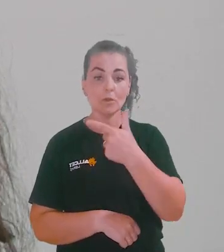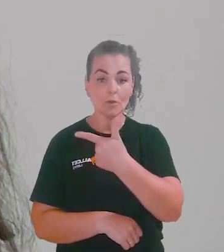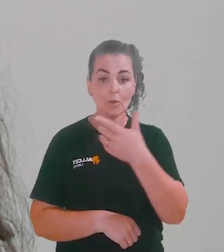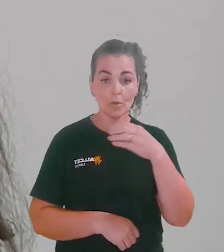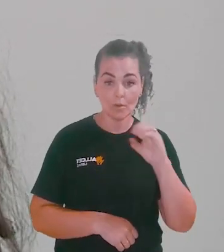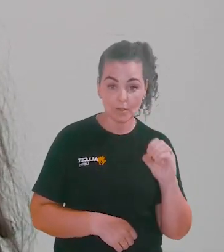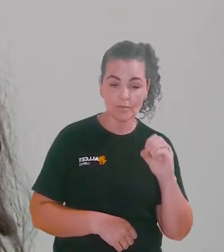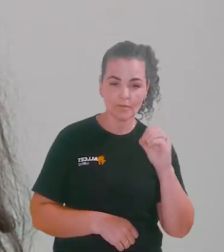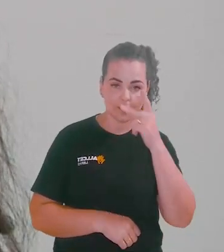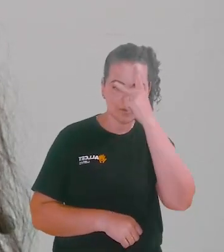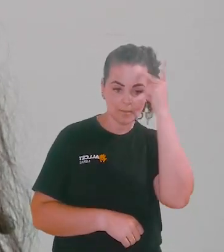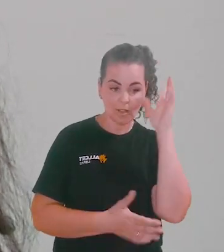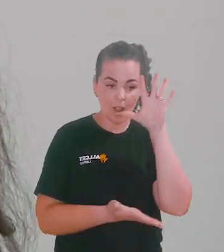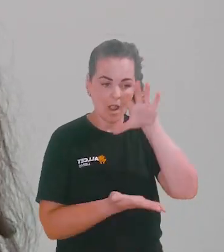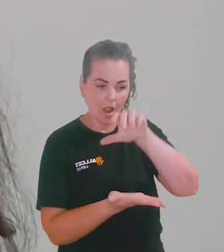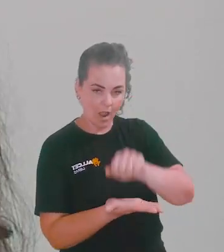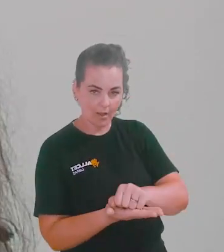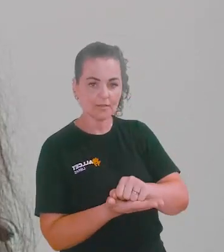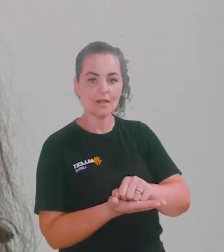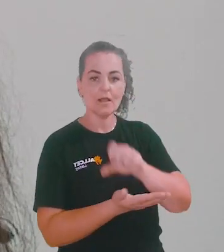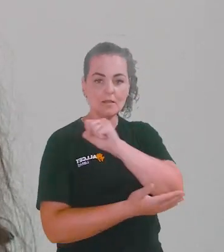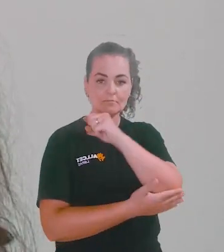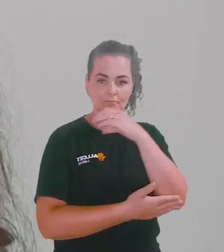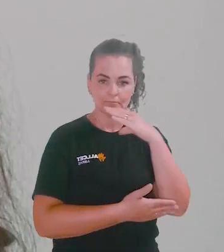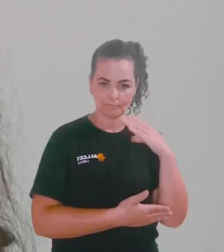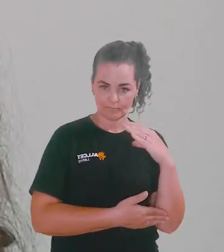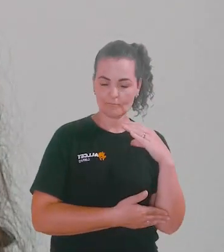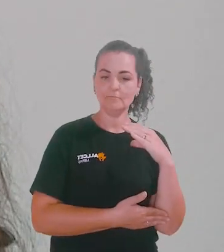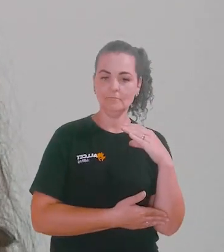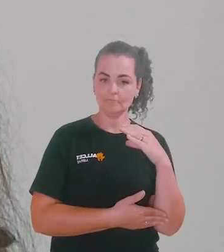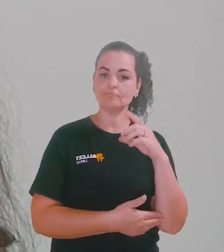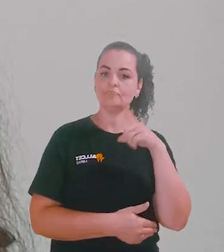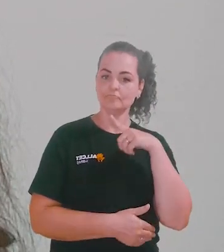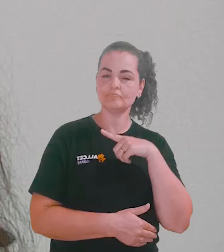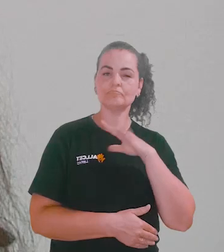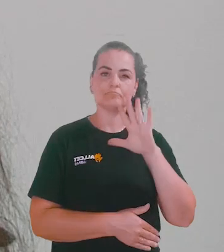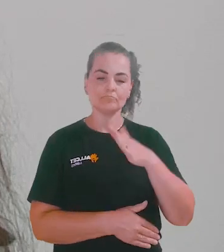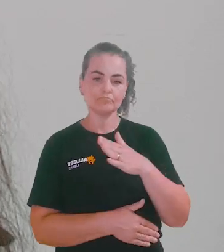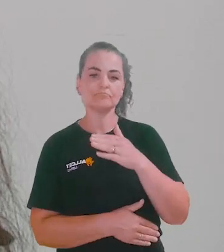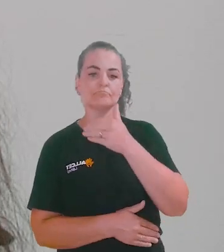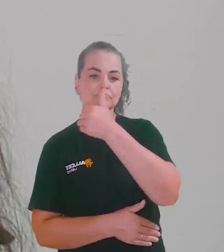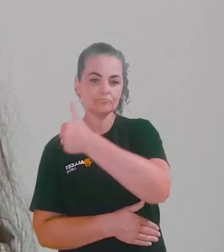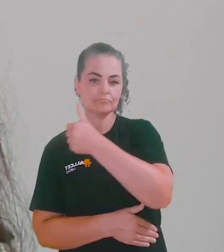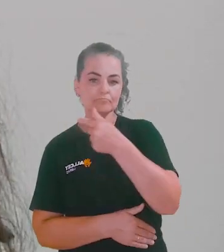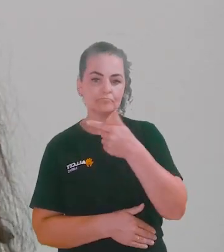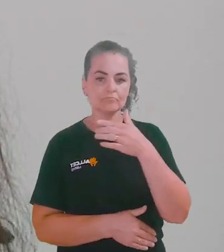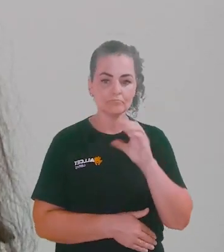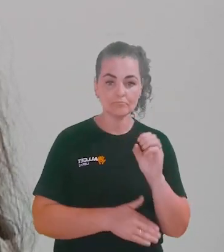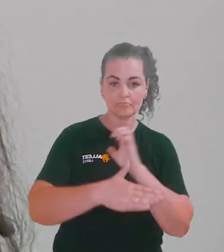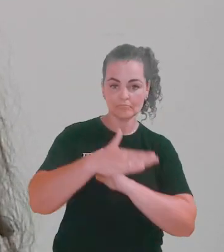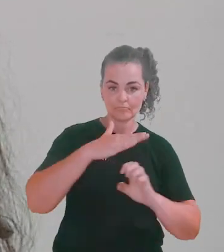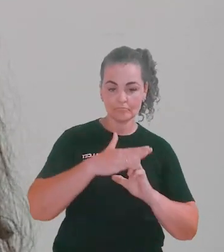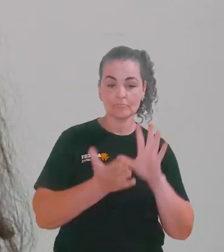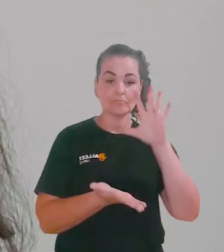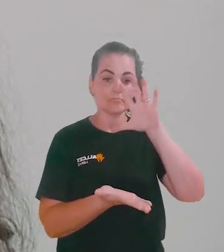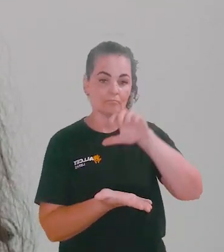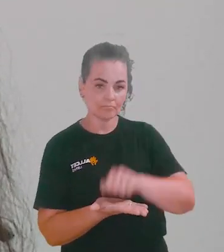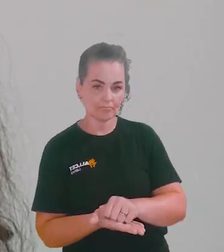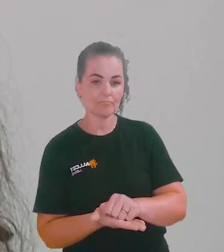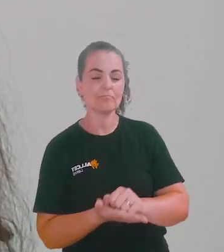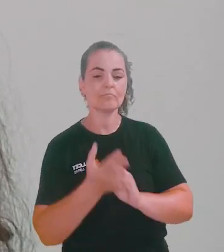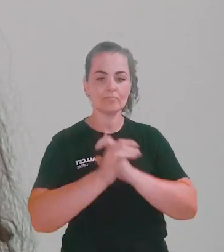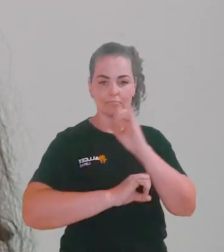1.200 voluntários inscritos na plataforma em todo o estado de Santa Catarina. E a gente também tem cerca de 170 entidades